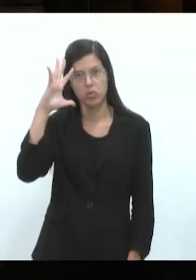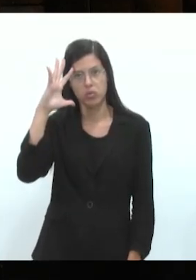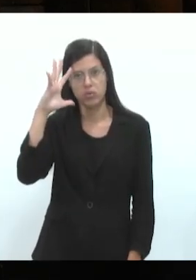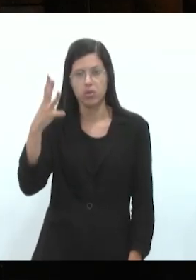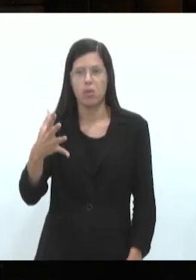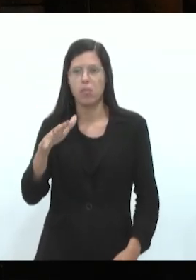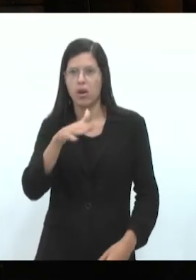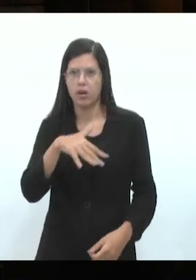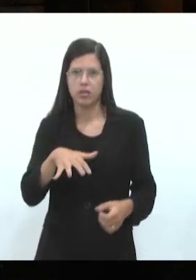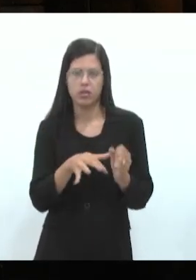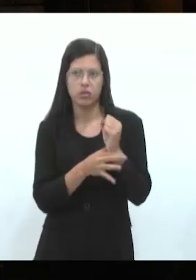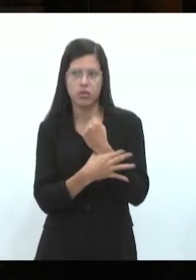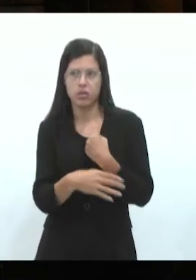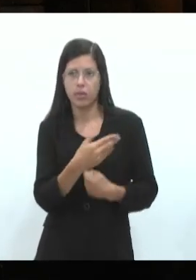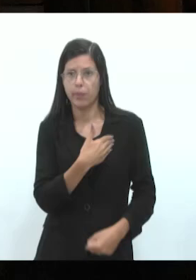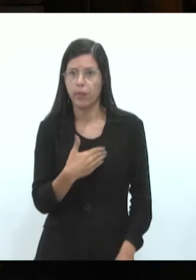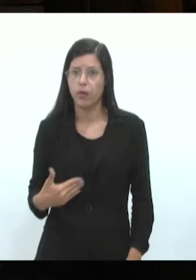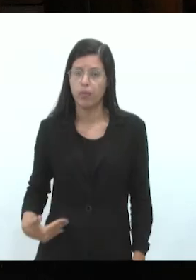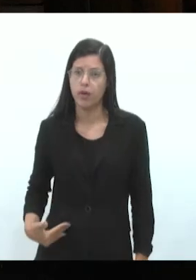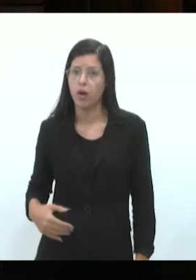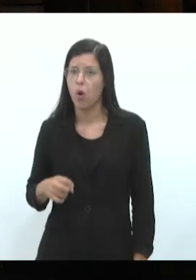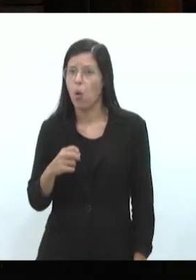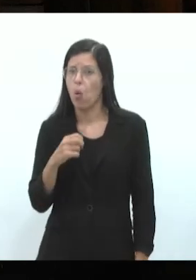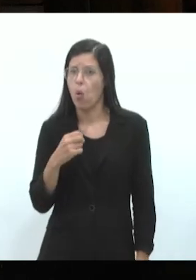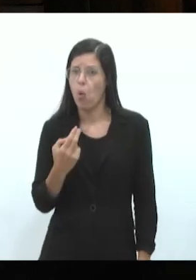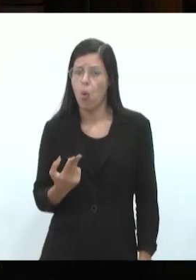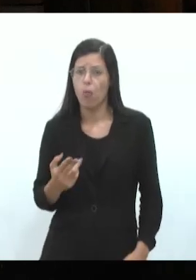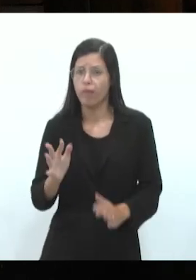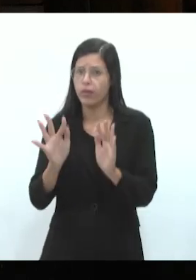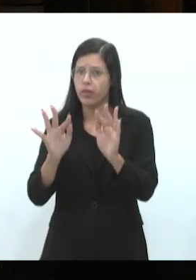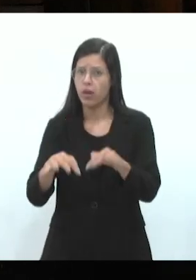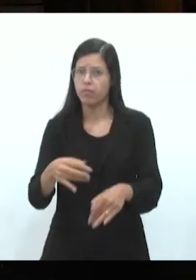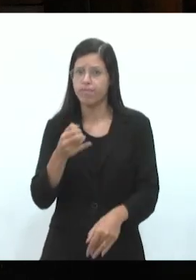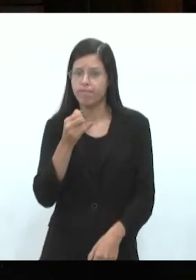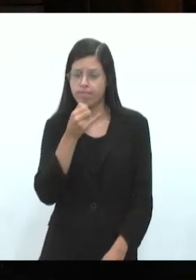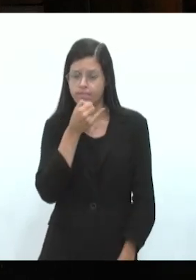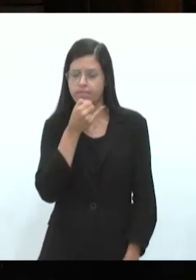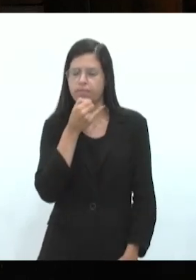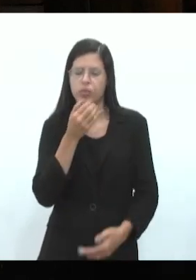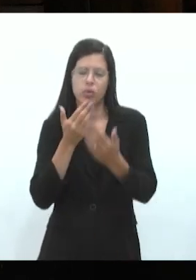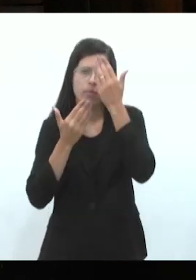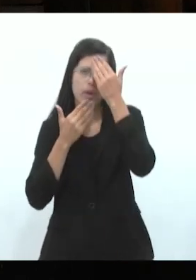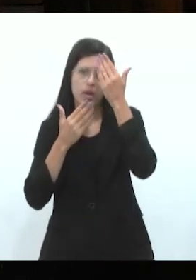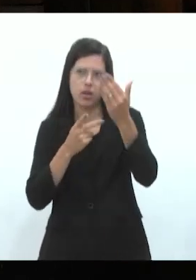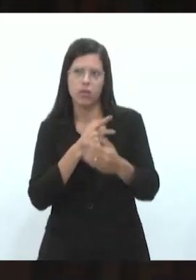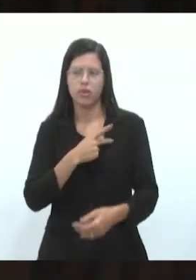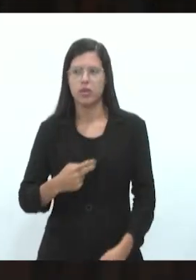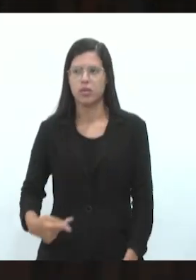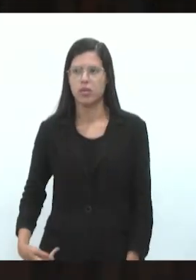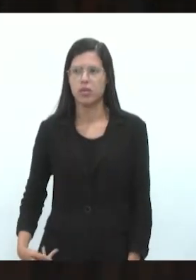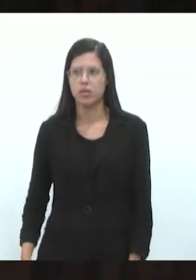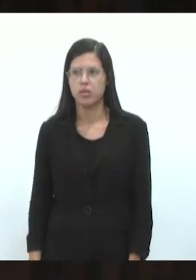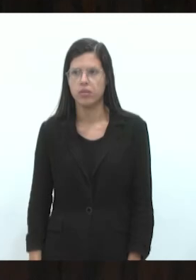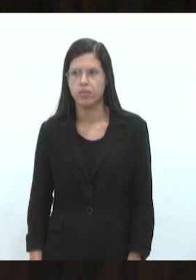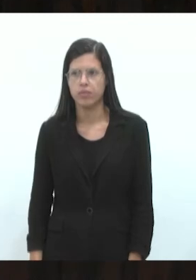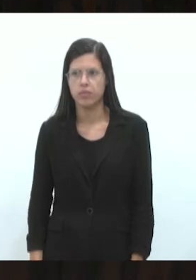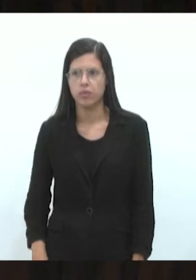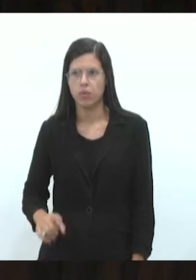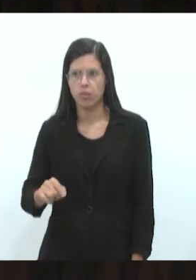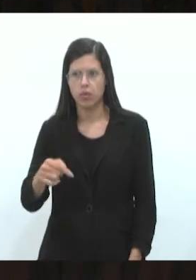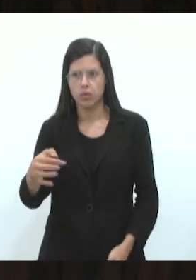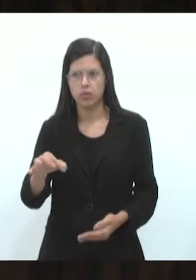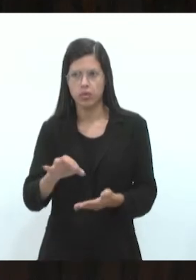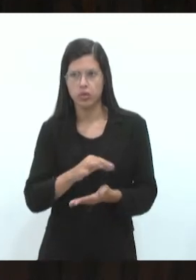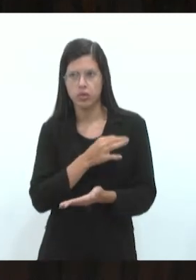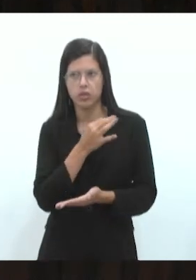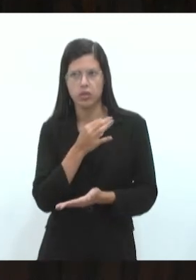pública, ou o nosso destino será muito triste. Muito obrigado, senhora presidente. Próximo orador